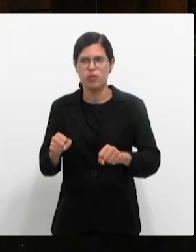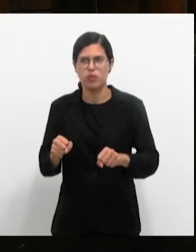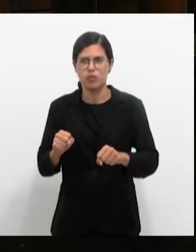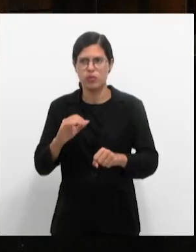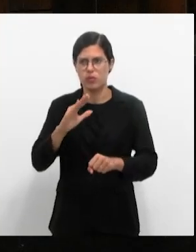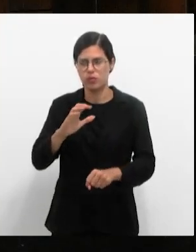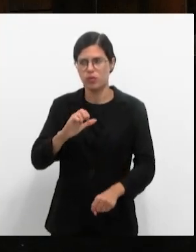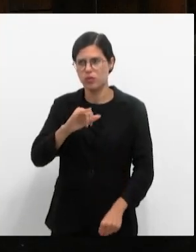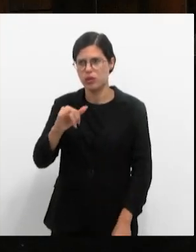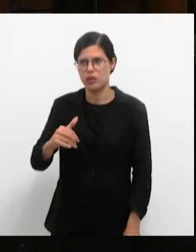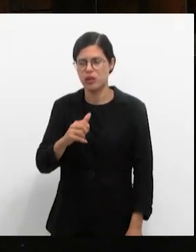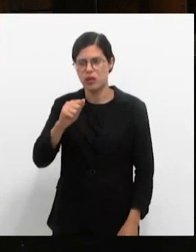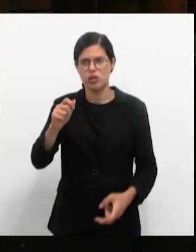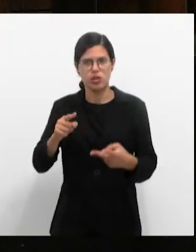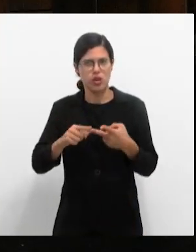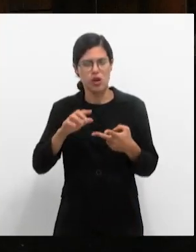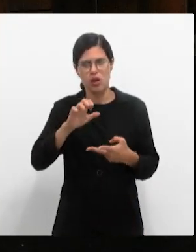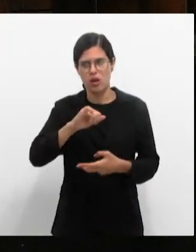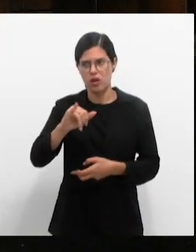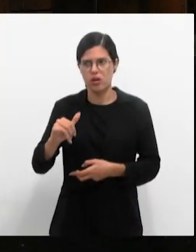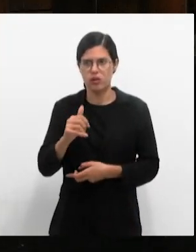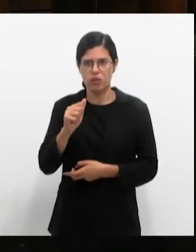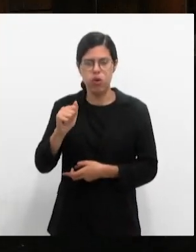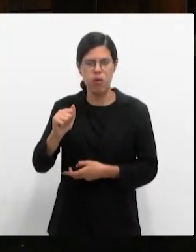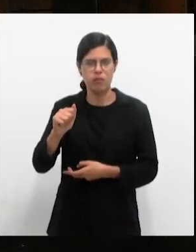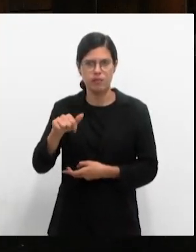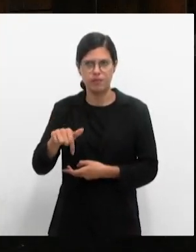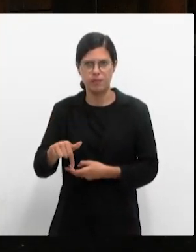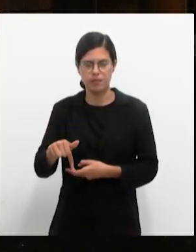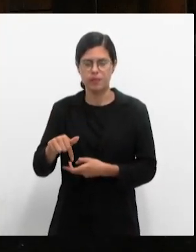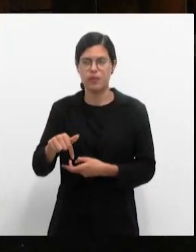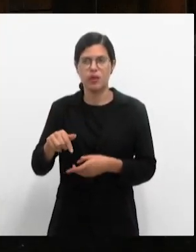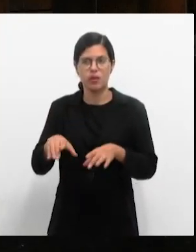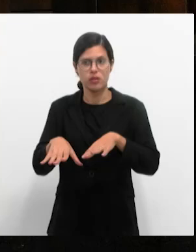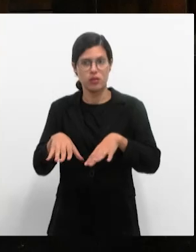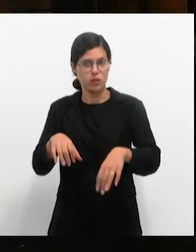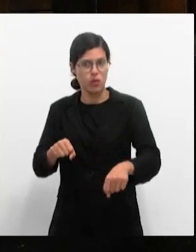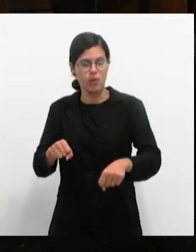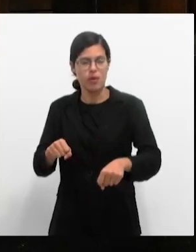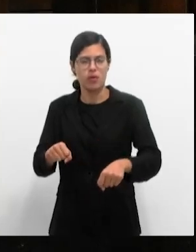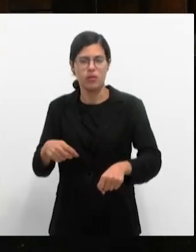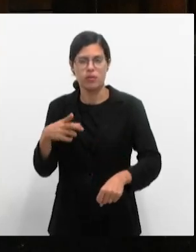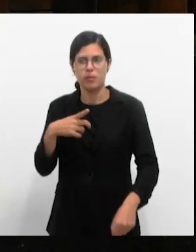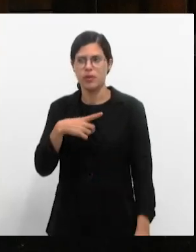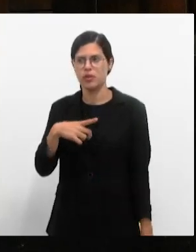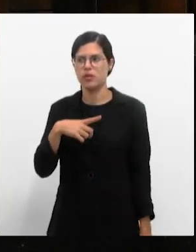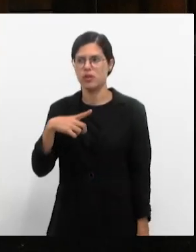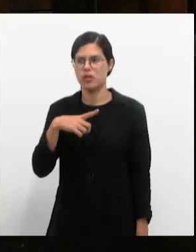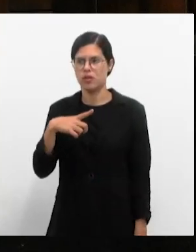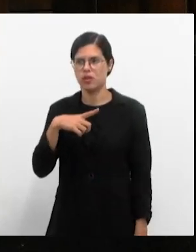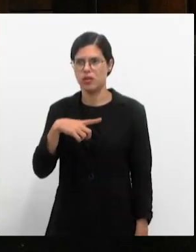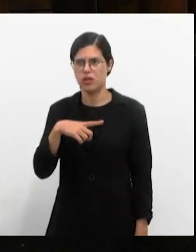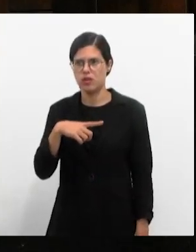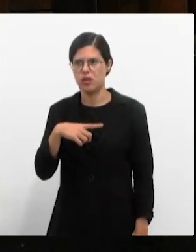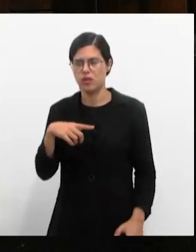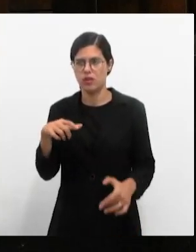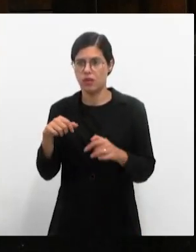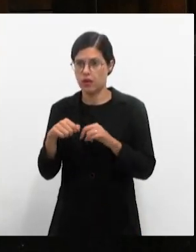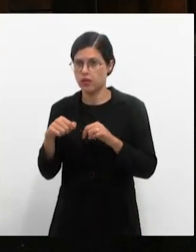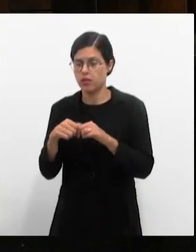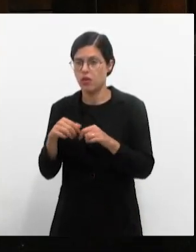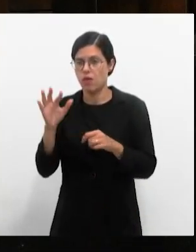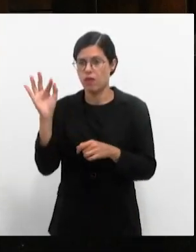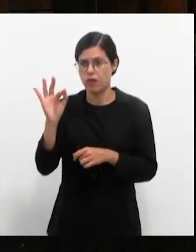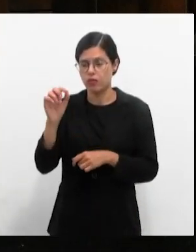SEJA, com o EJA, no EJA, e se formavam para ter, inclusive faziam faculdades